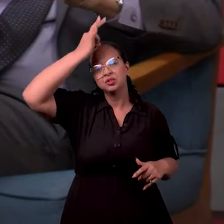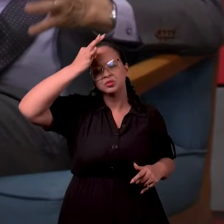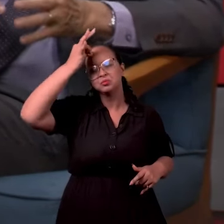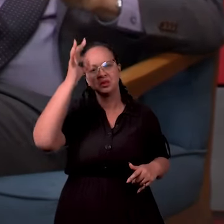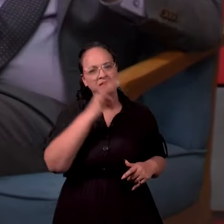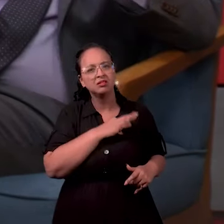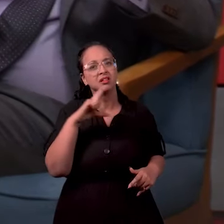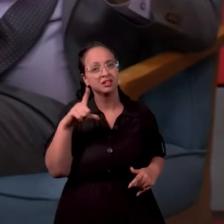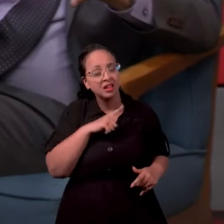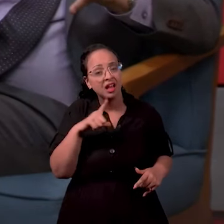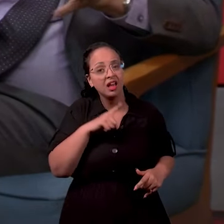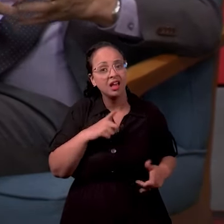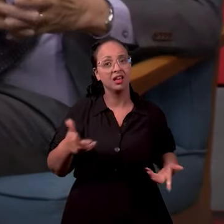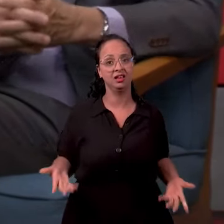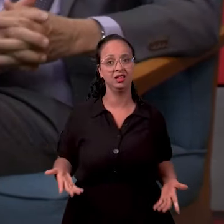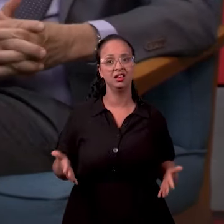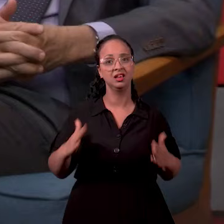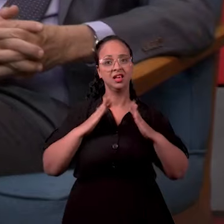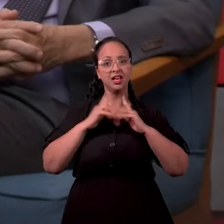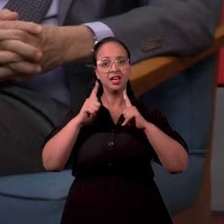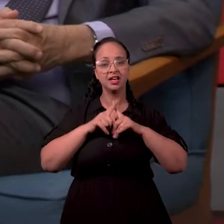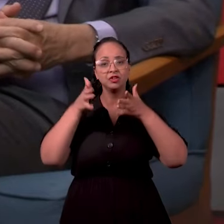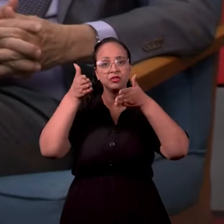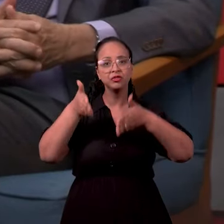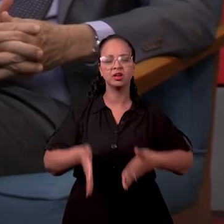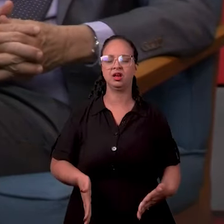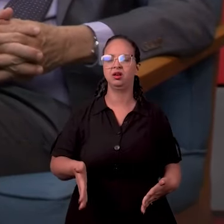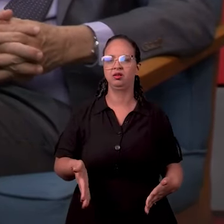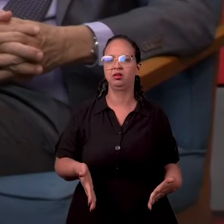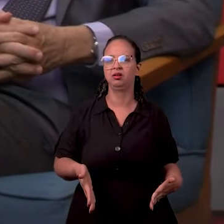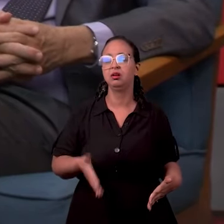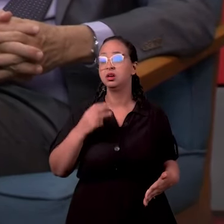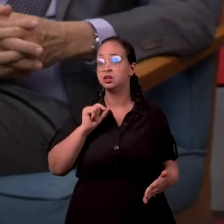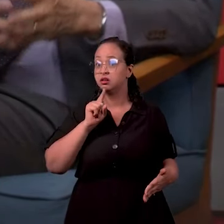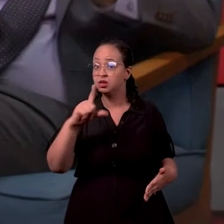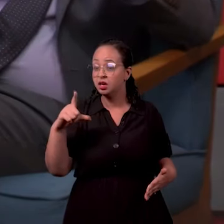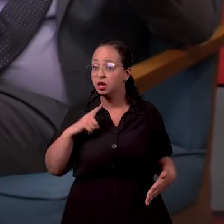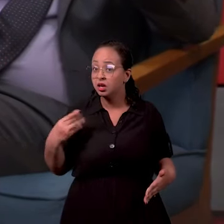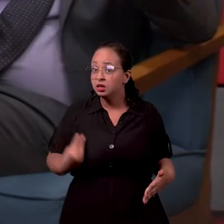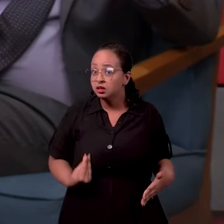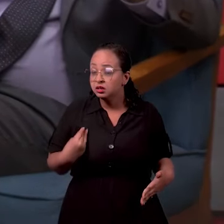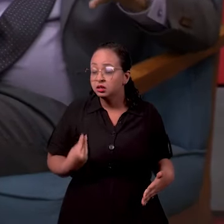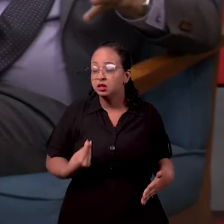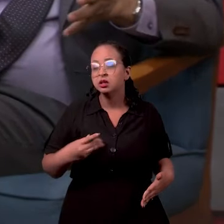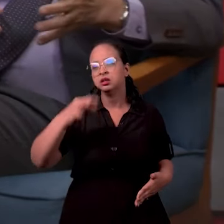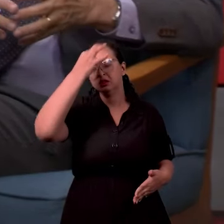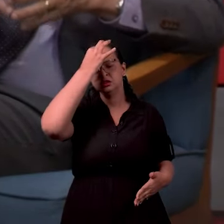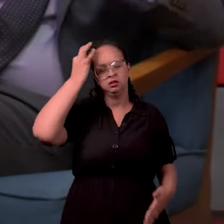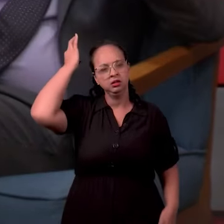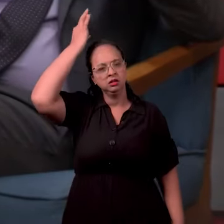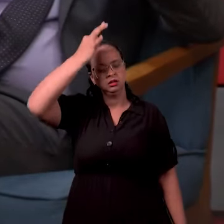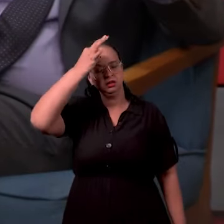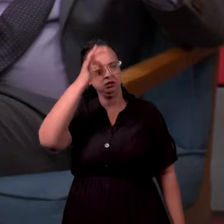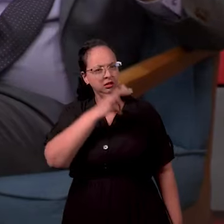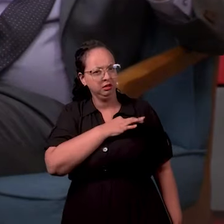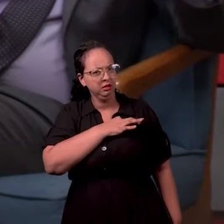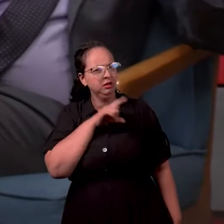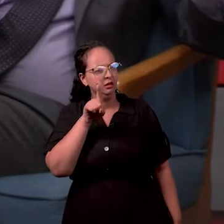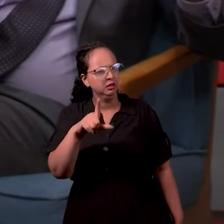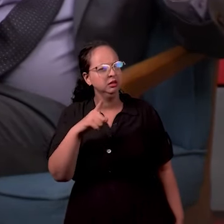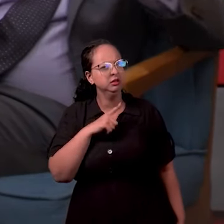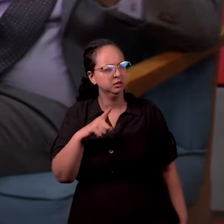dom espiritual, que pertence à igreja do Senhor, fiel, verdadeira, né? Porque se você é batizado com o Espírito Santo, você tem dons